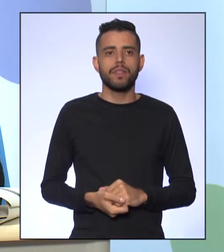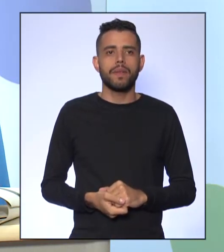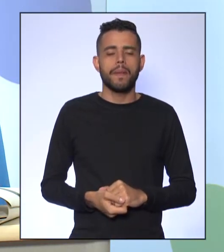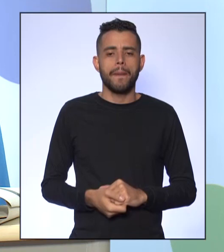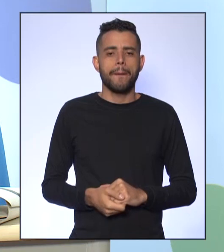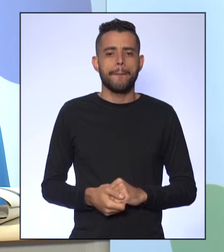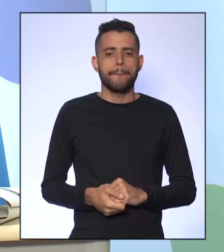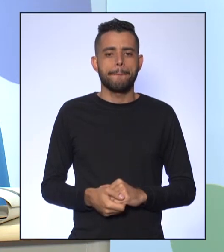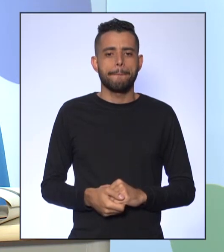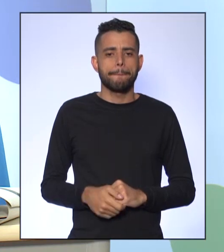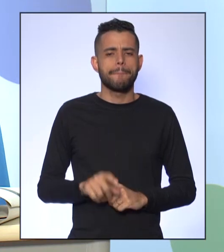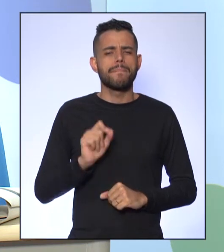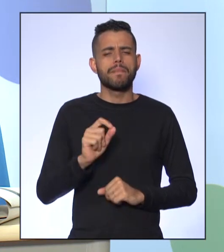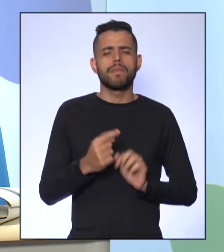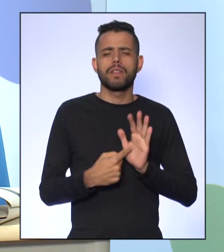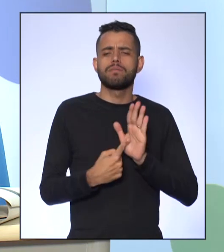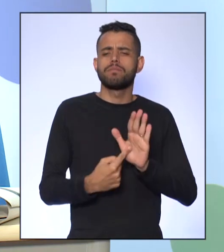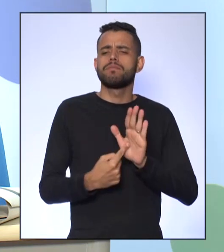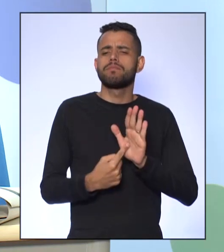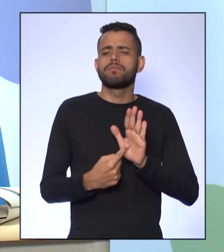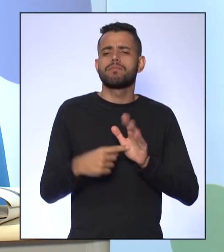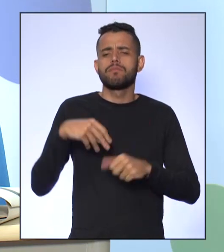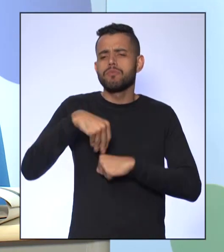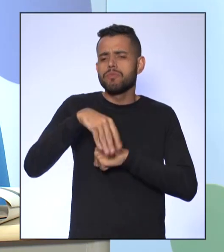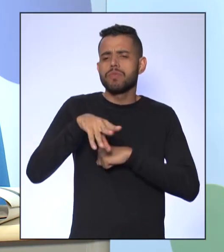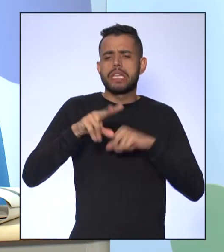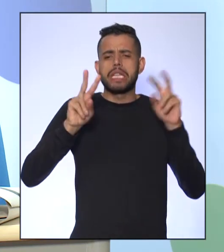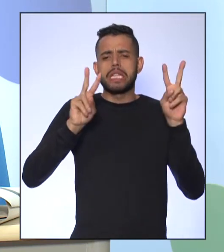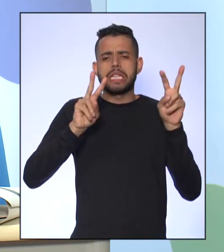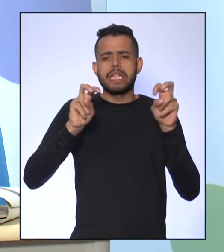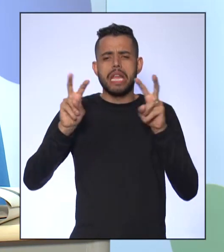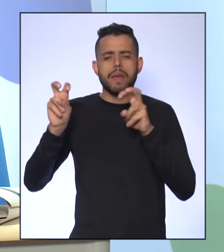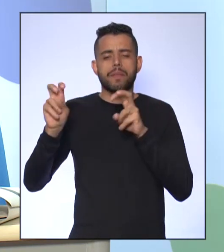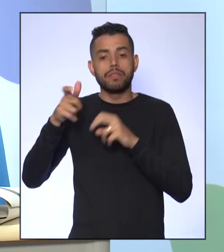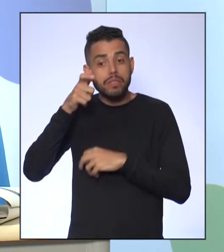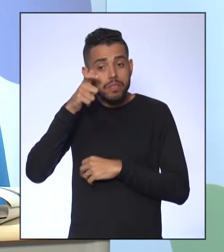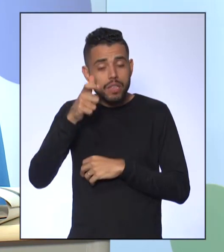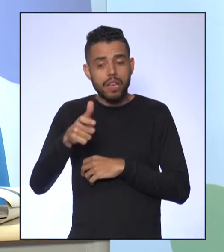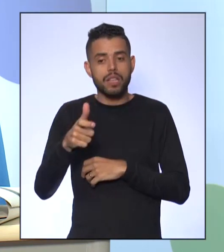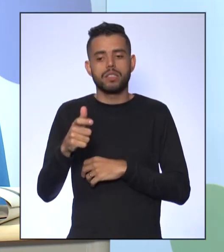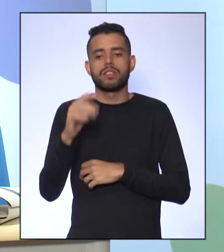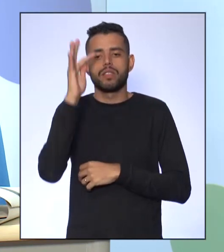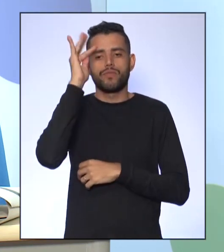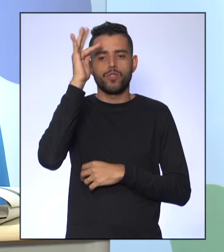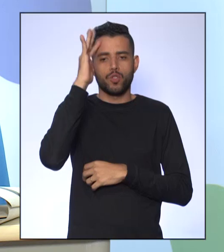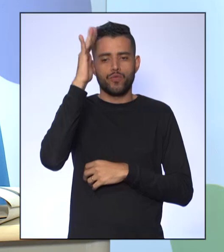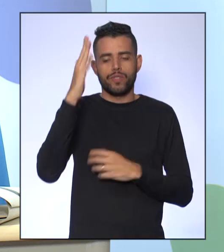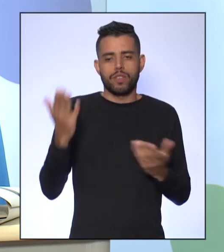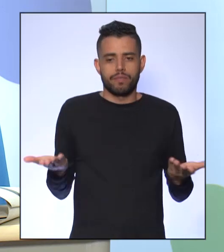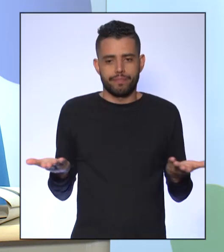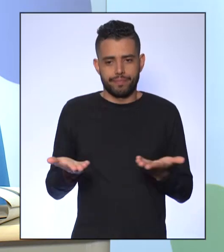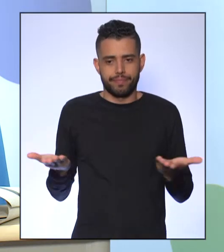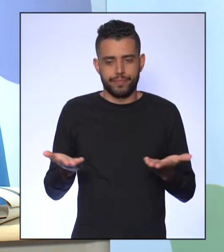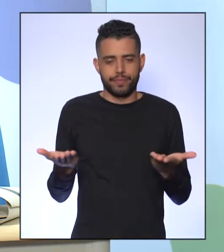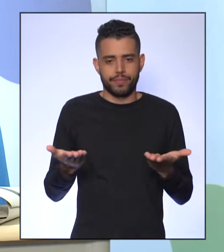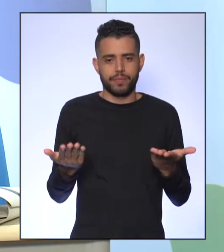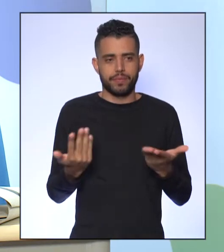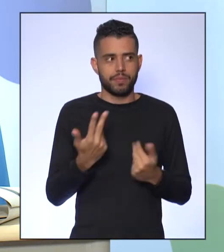Indique exemplos de temas de interesse da filosofia contemporânea, né? Eu acho que